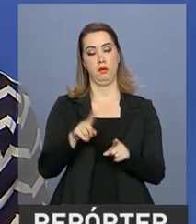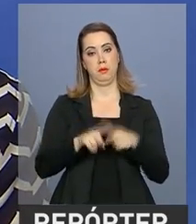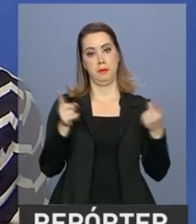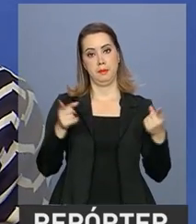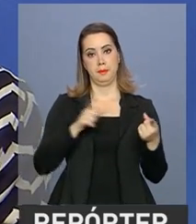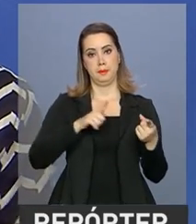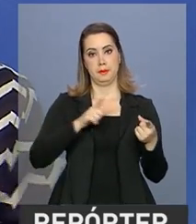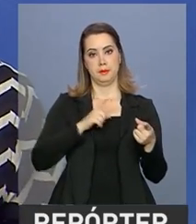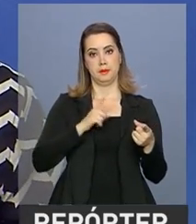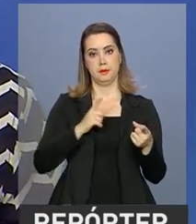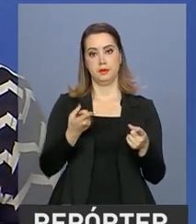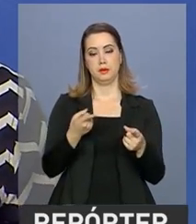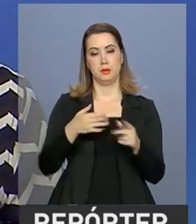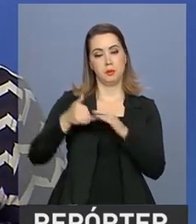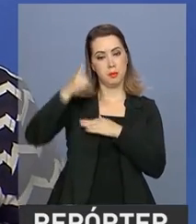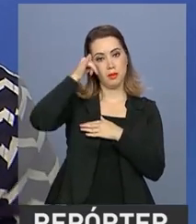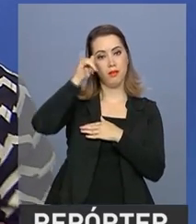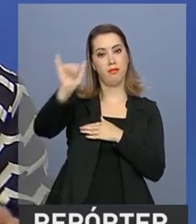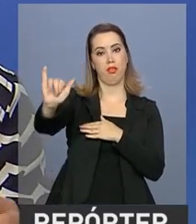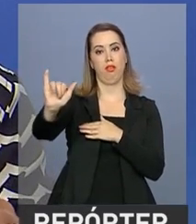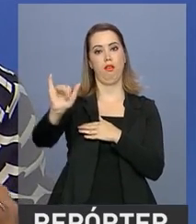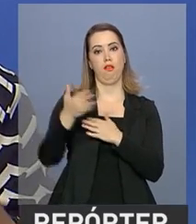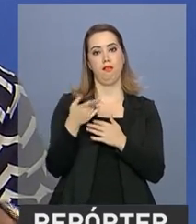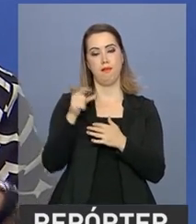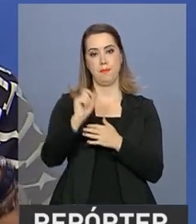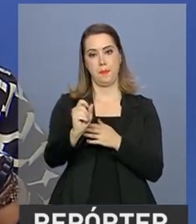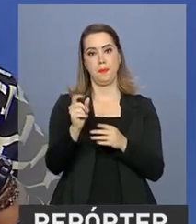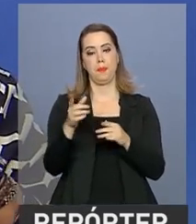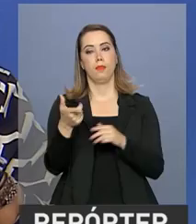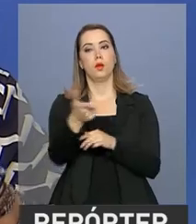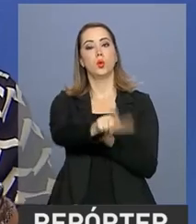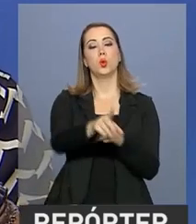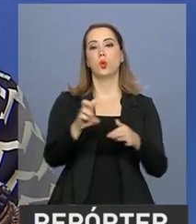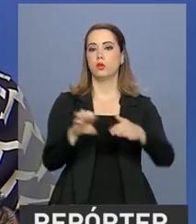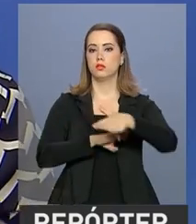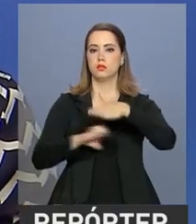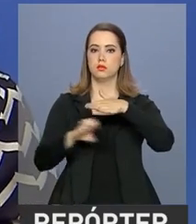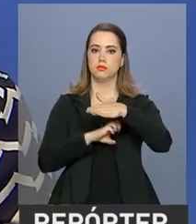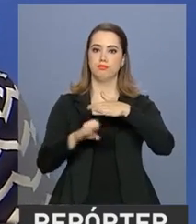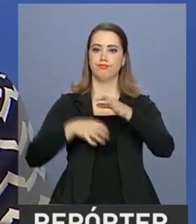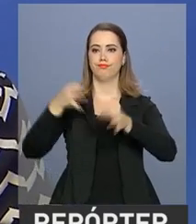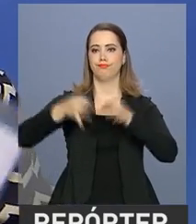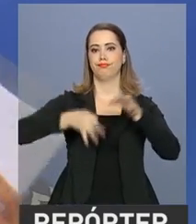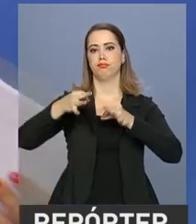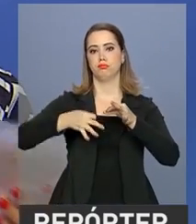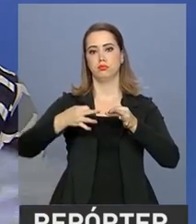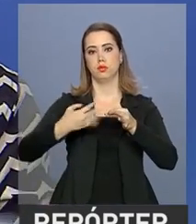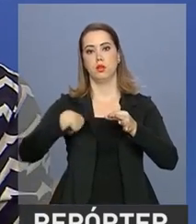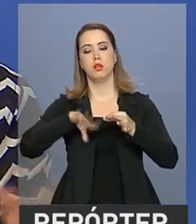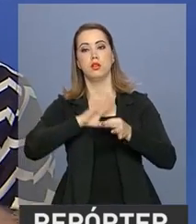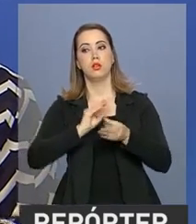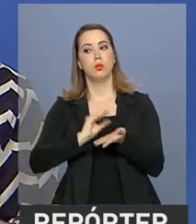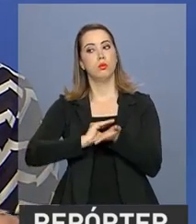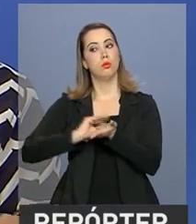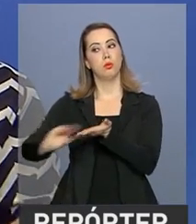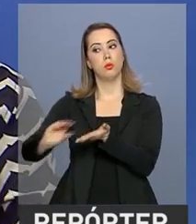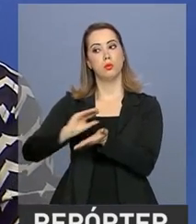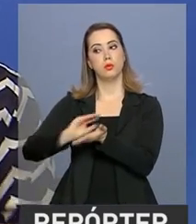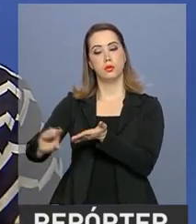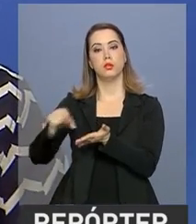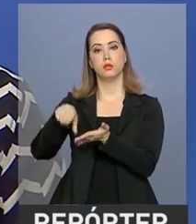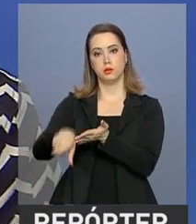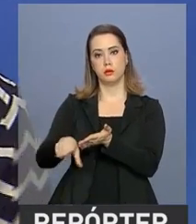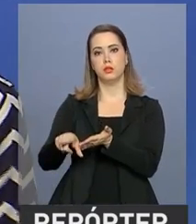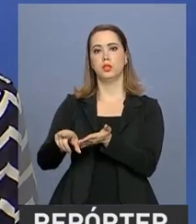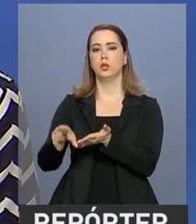trabalhando no sentido de evitar que as empresas entrem em operação judicial a facilitação de linhas de capital de giro